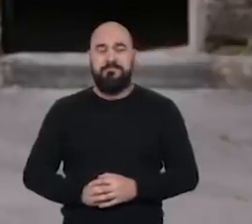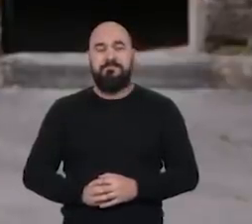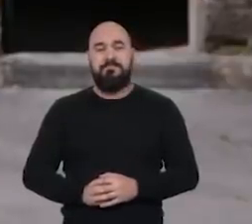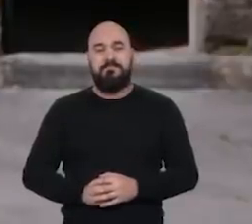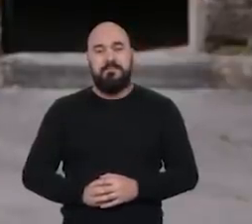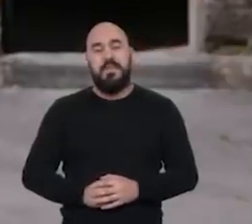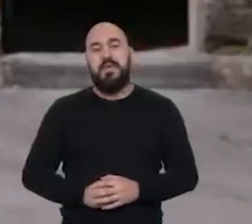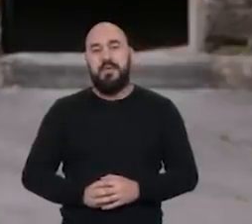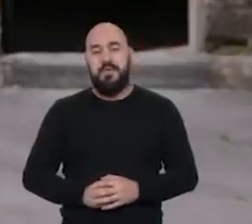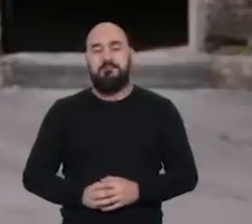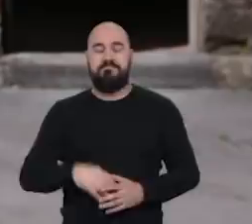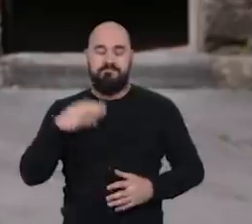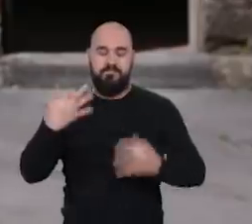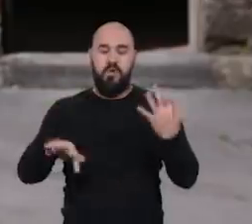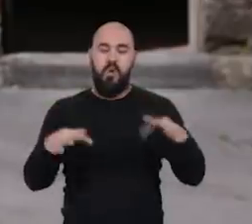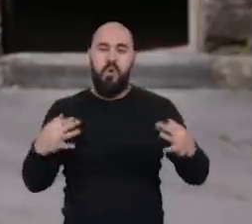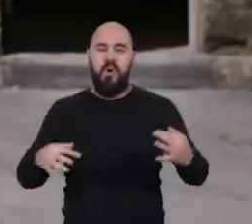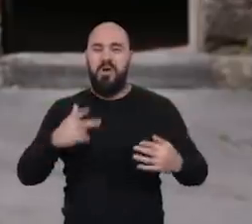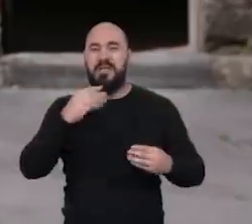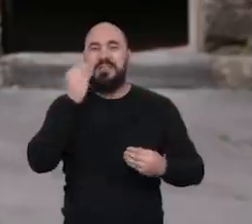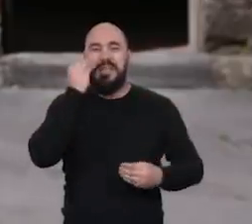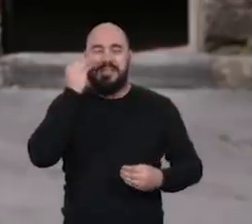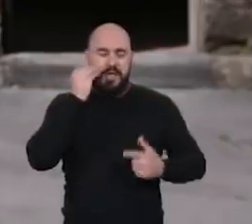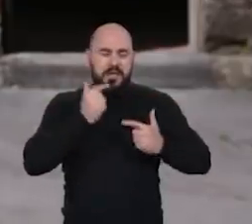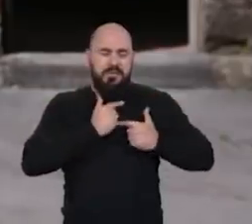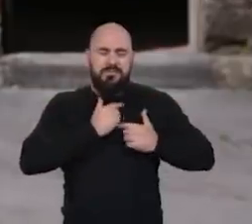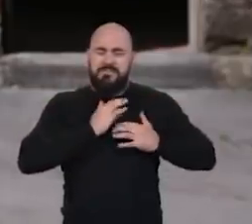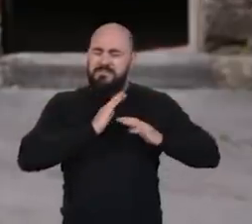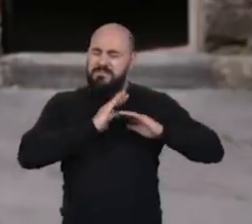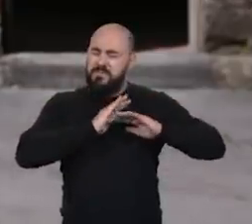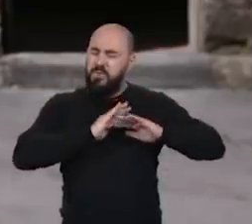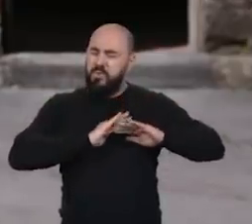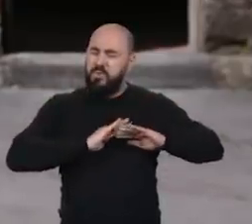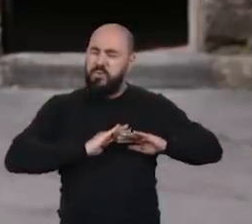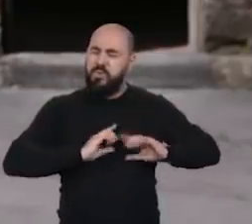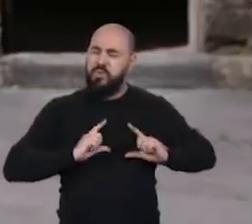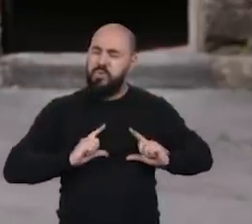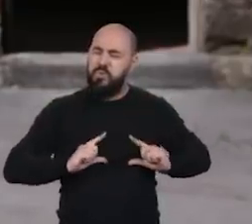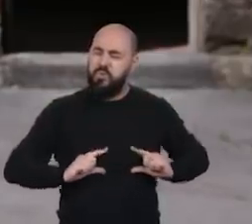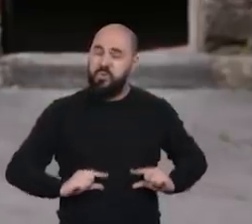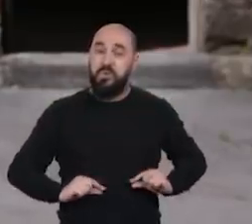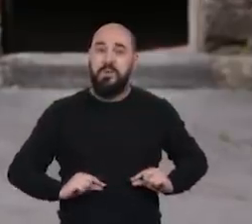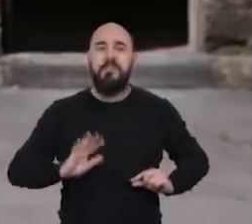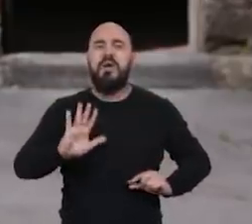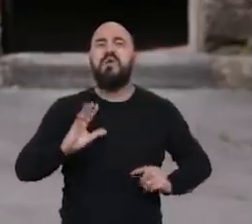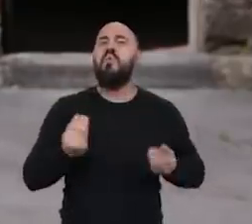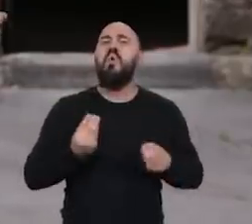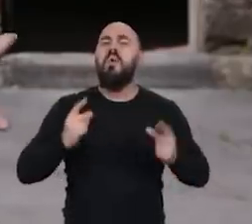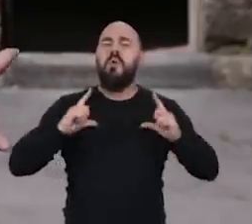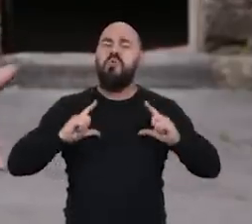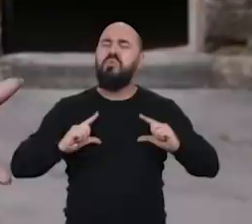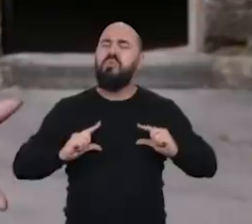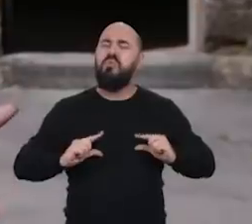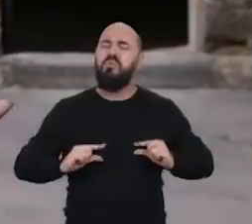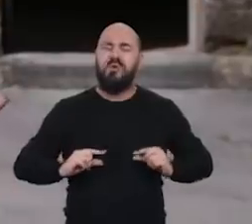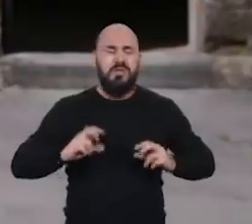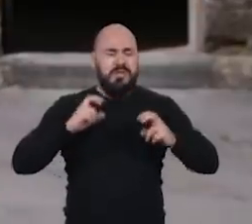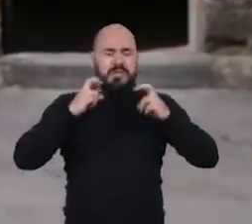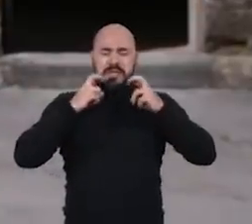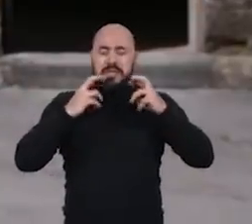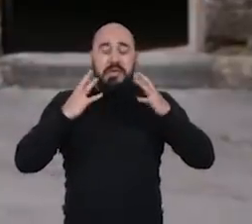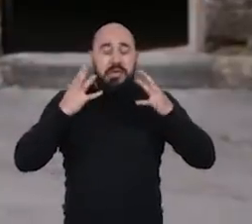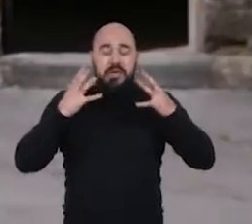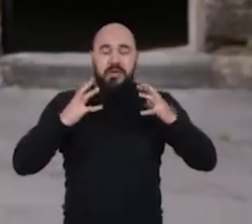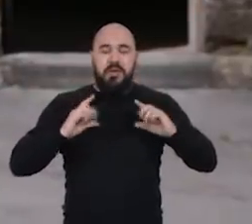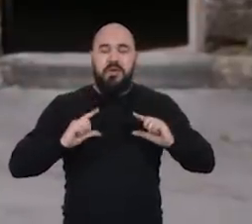Esvaziar-se da dor, o primeiro passo para a superação, é o que dizem. Mas como? Como enxergar possibilidades reais de olhar